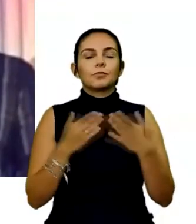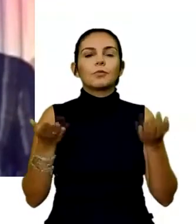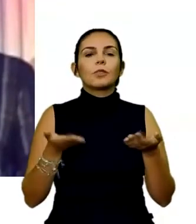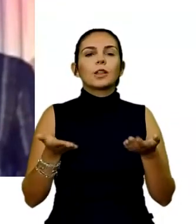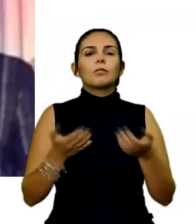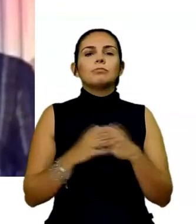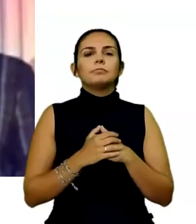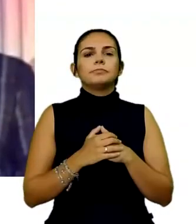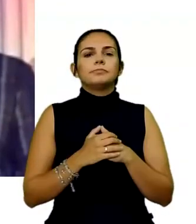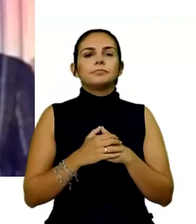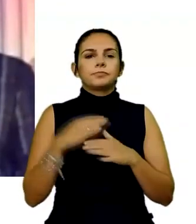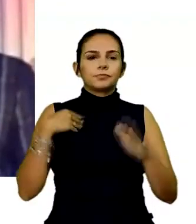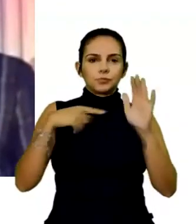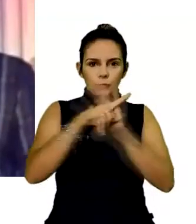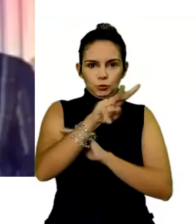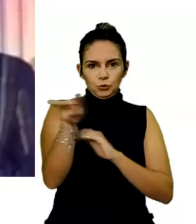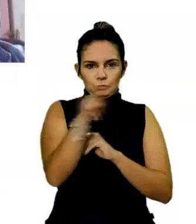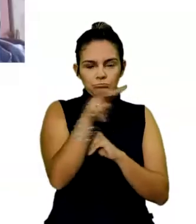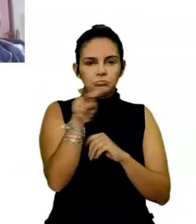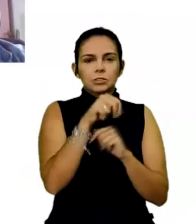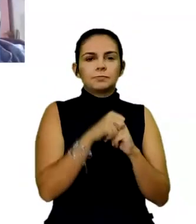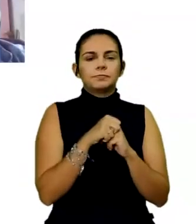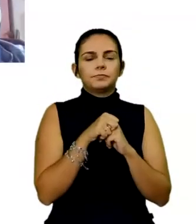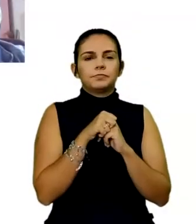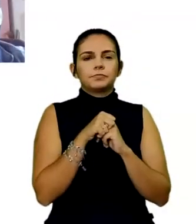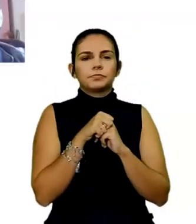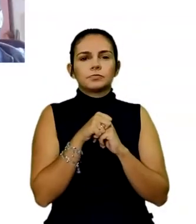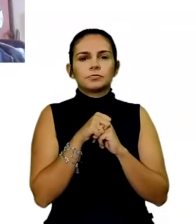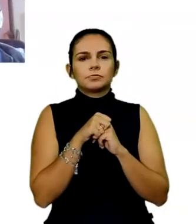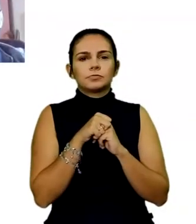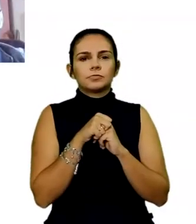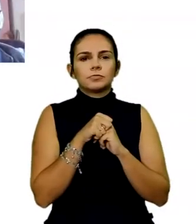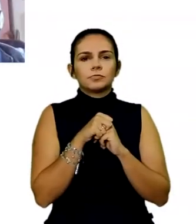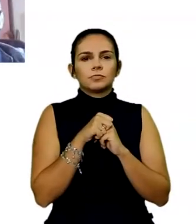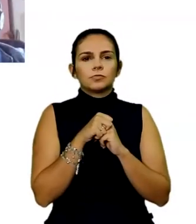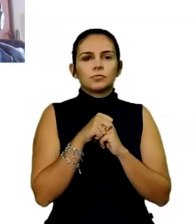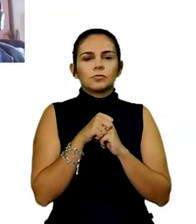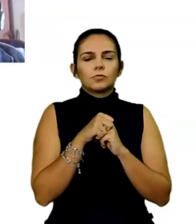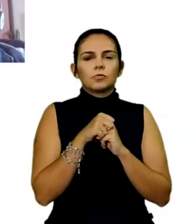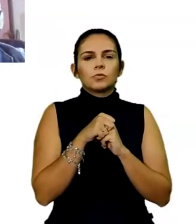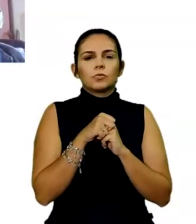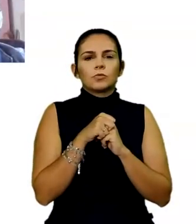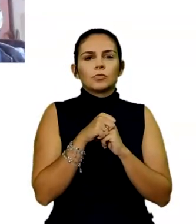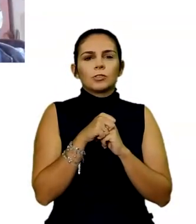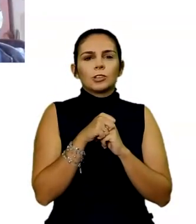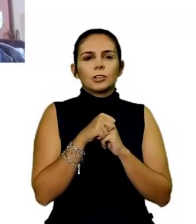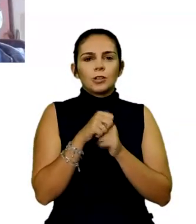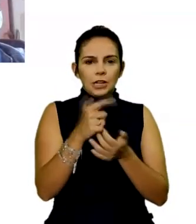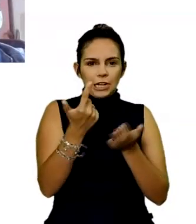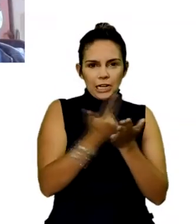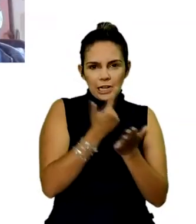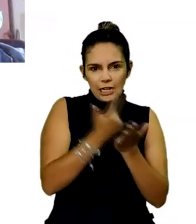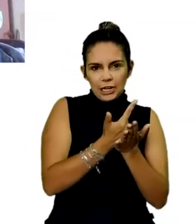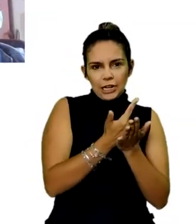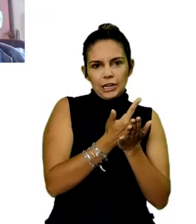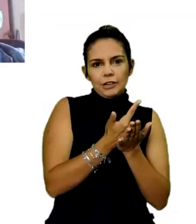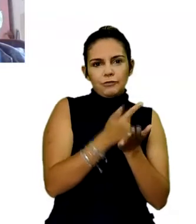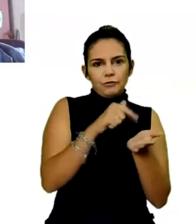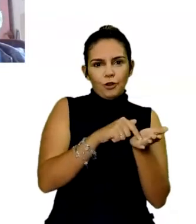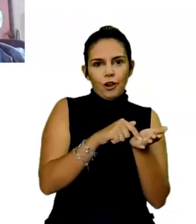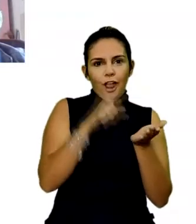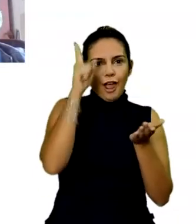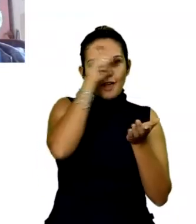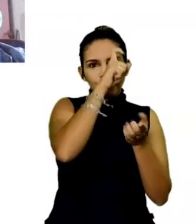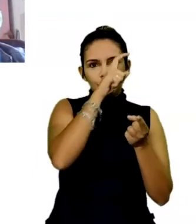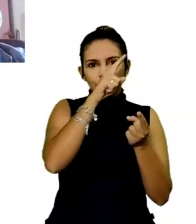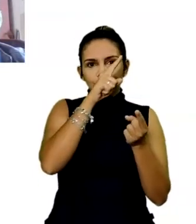Agora, Eliade e Mary, a questão da concorrência, né? Hoje, o livro concorre com celular, com